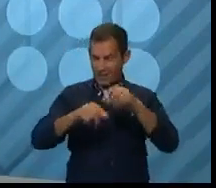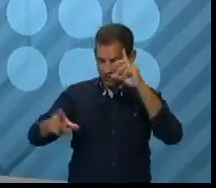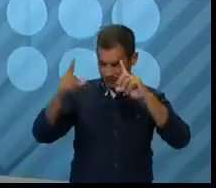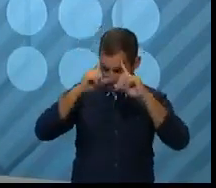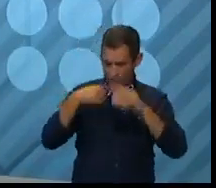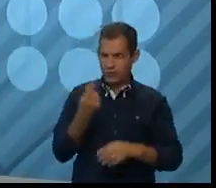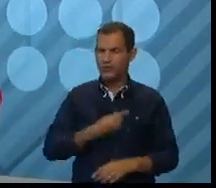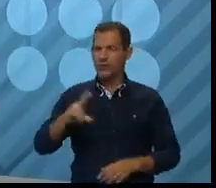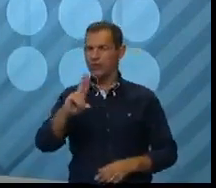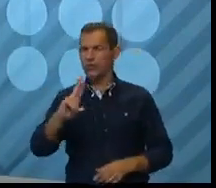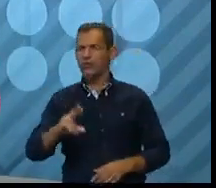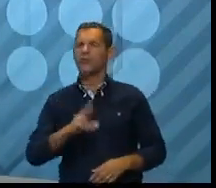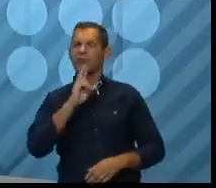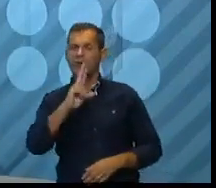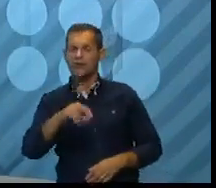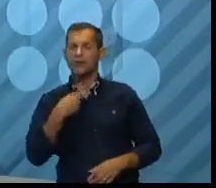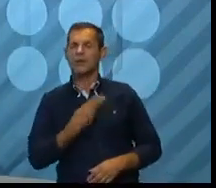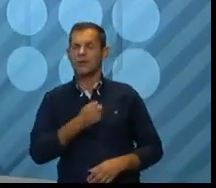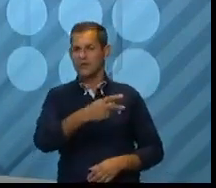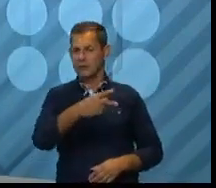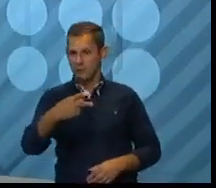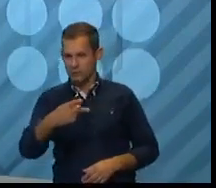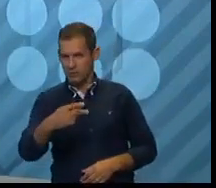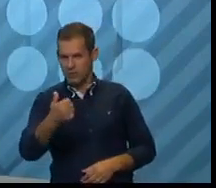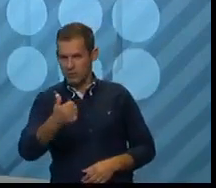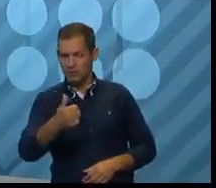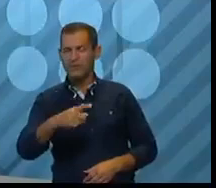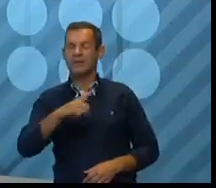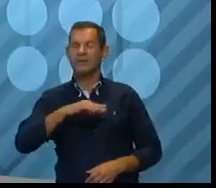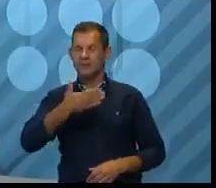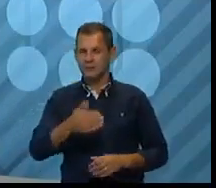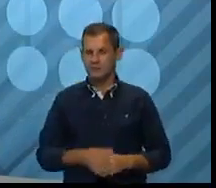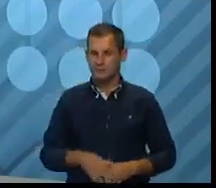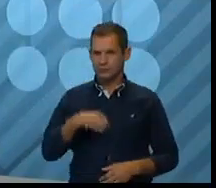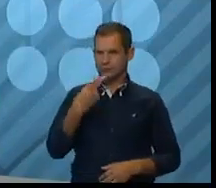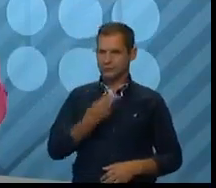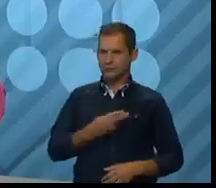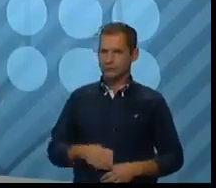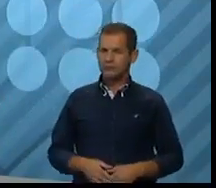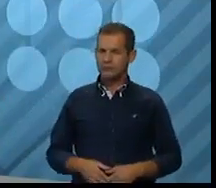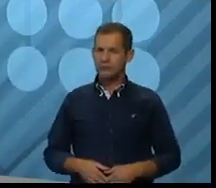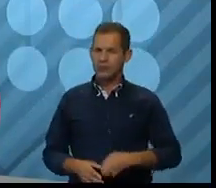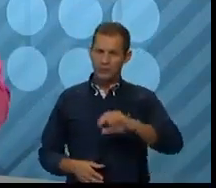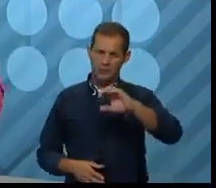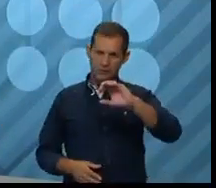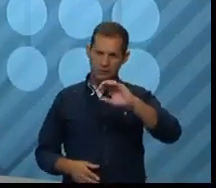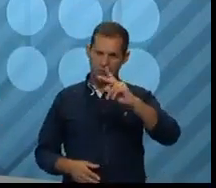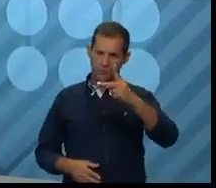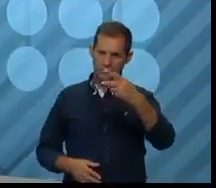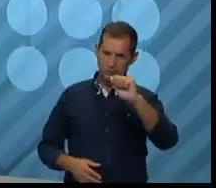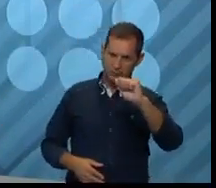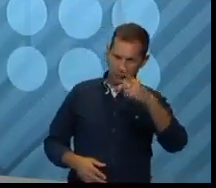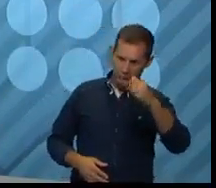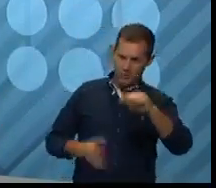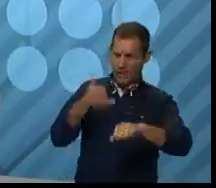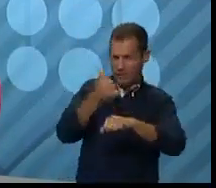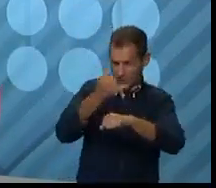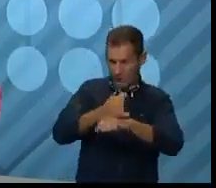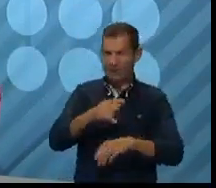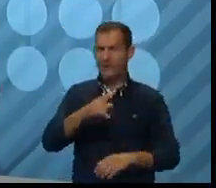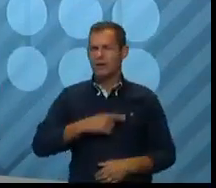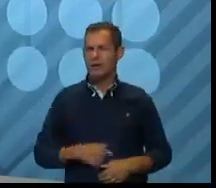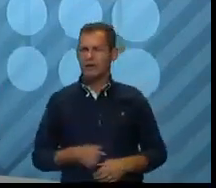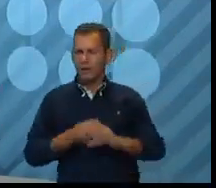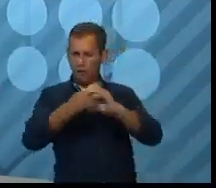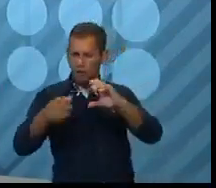ideia que nós vamos utilizar para resolver a nossa situação. Nós temos, então, a nossa chapa metálica, que tem um formato